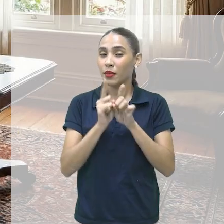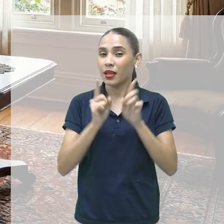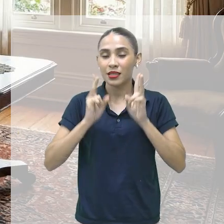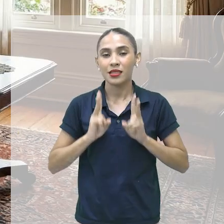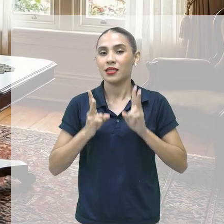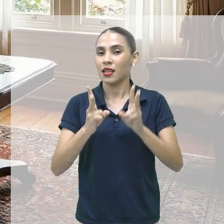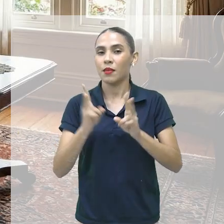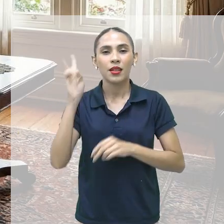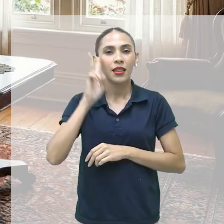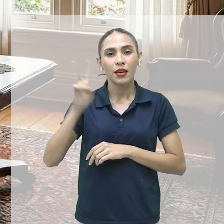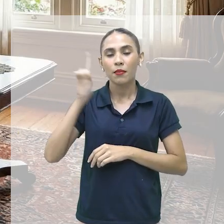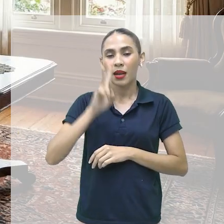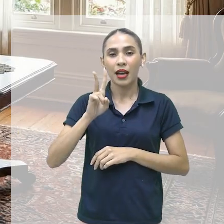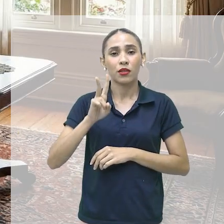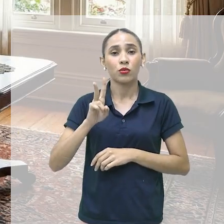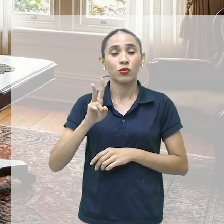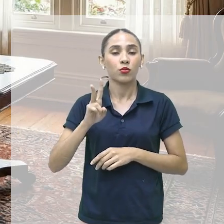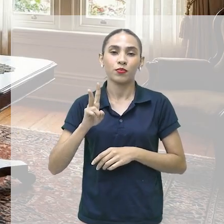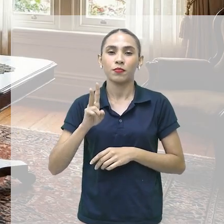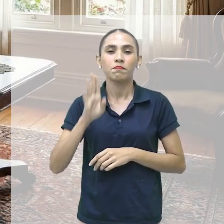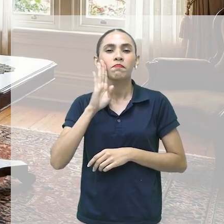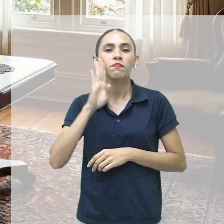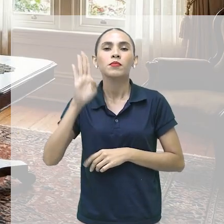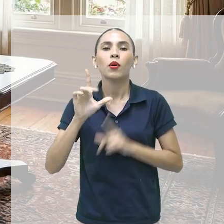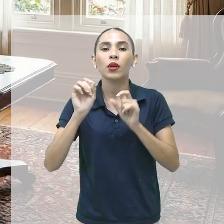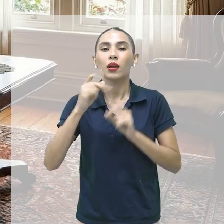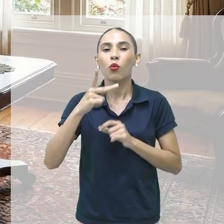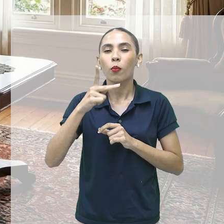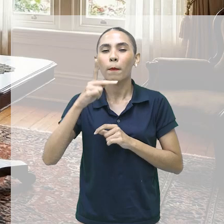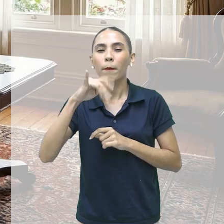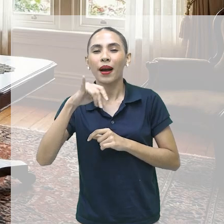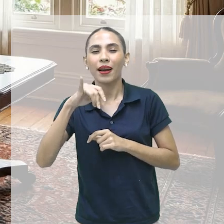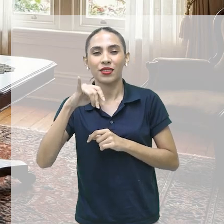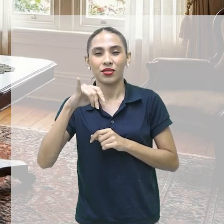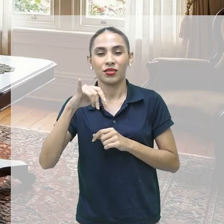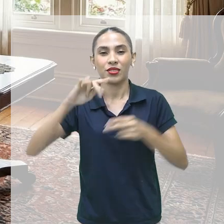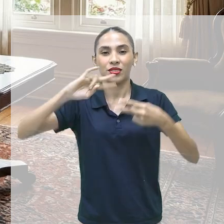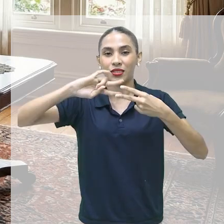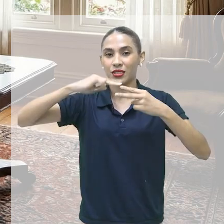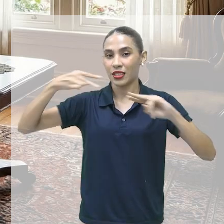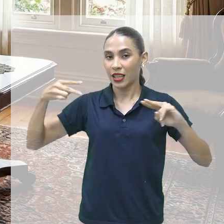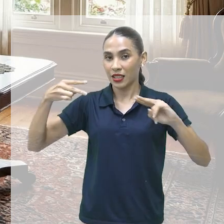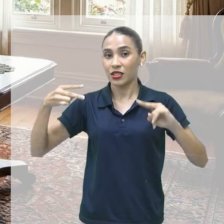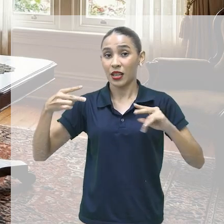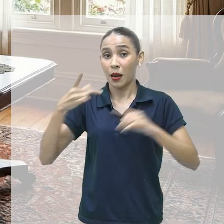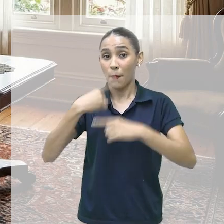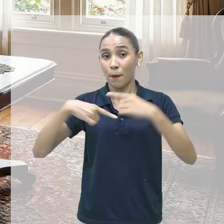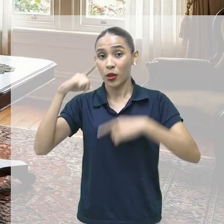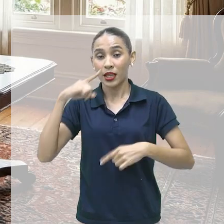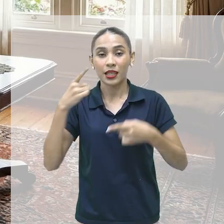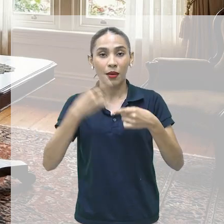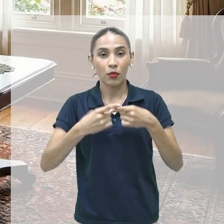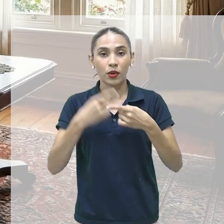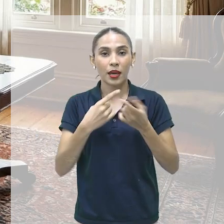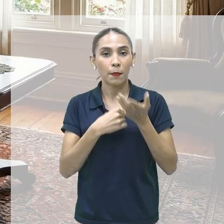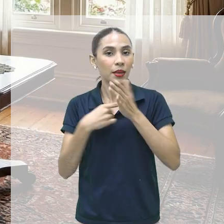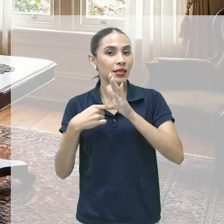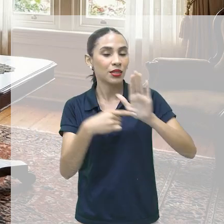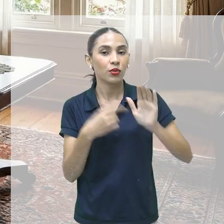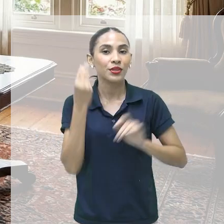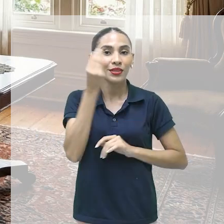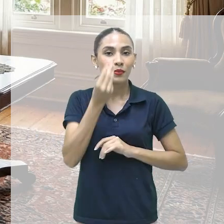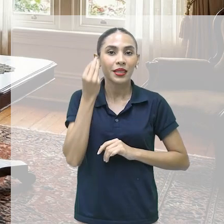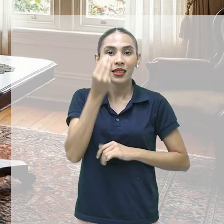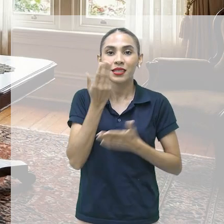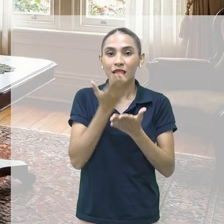é frequentemente lembrado ali como o pai da genética moderna, Ele trouxe ali muita base genética para os